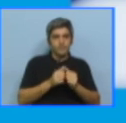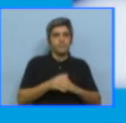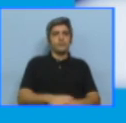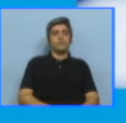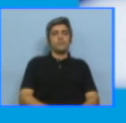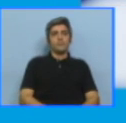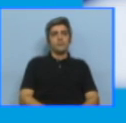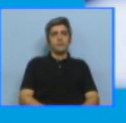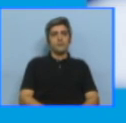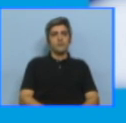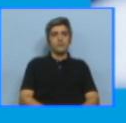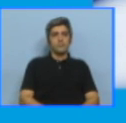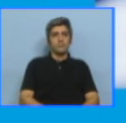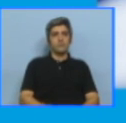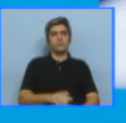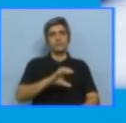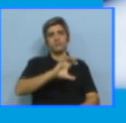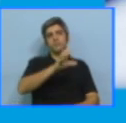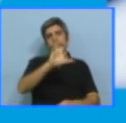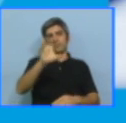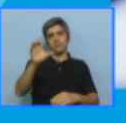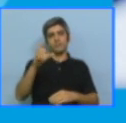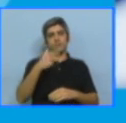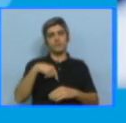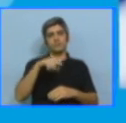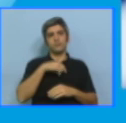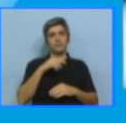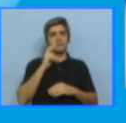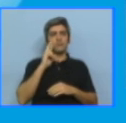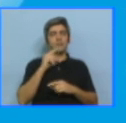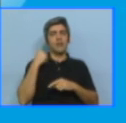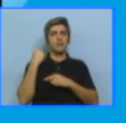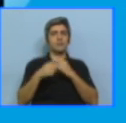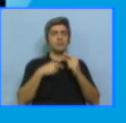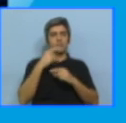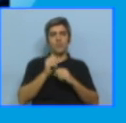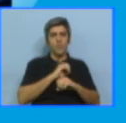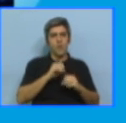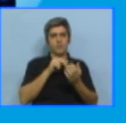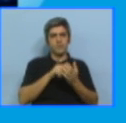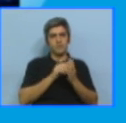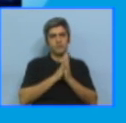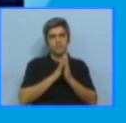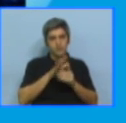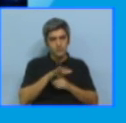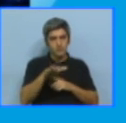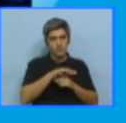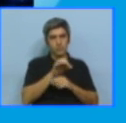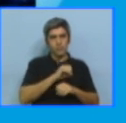E, portanto, em países onde nós não tínhamos nenhuma tradição de presença missionária, sei lá,